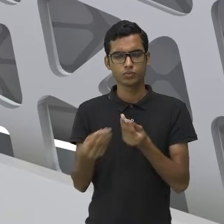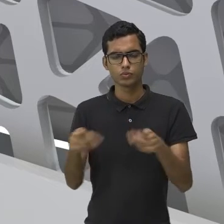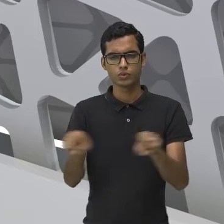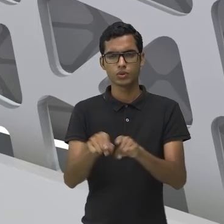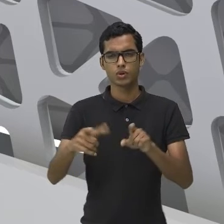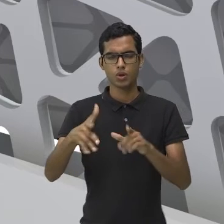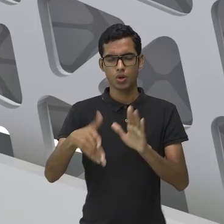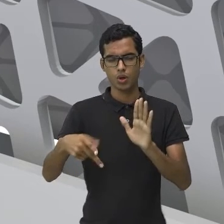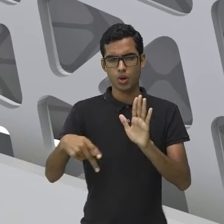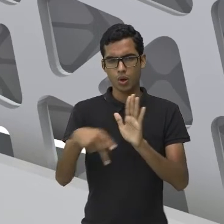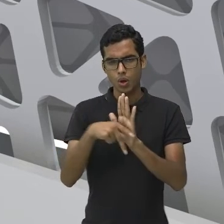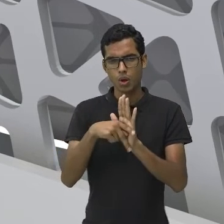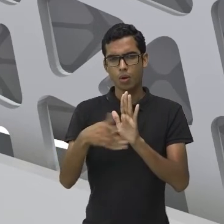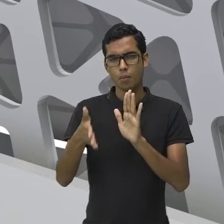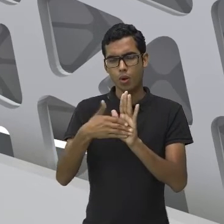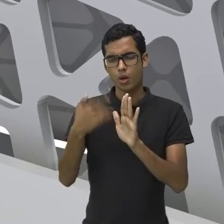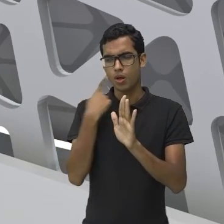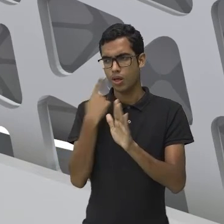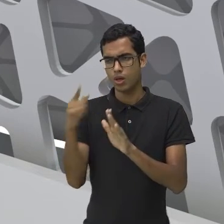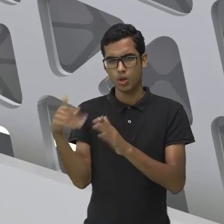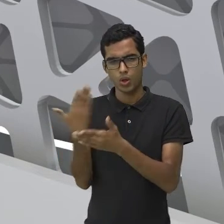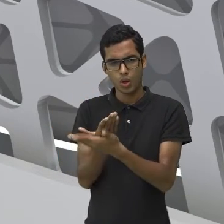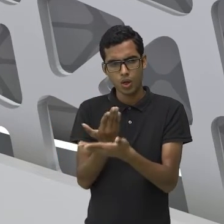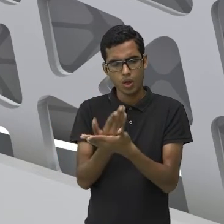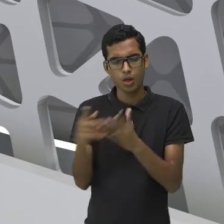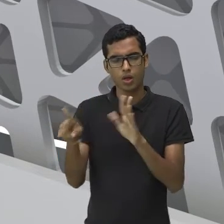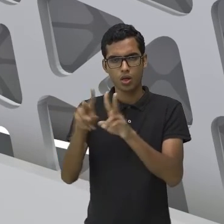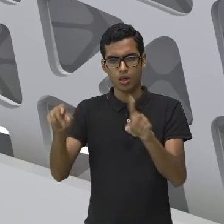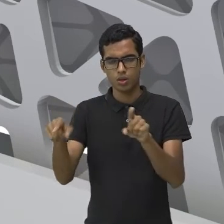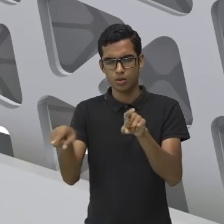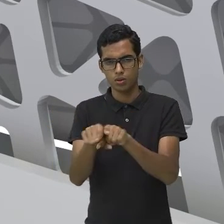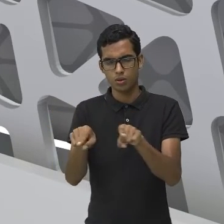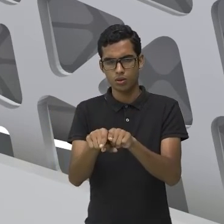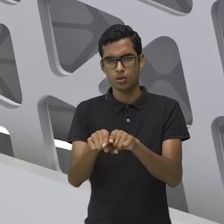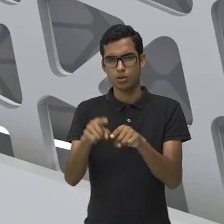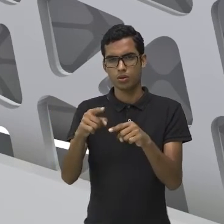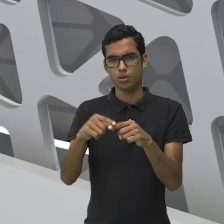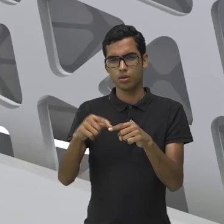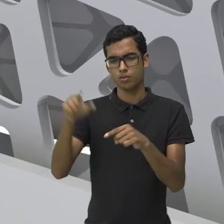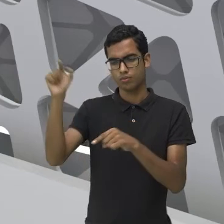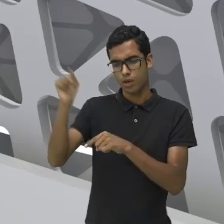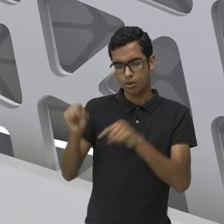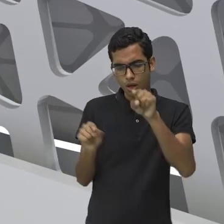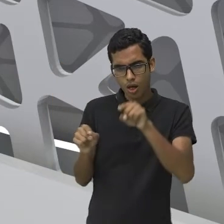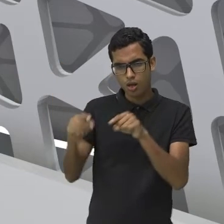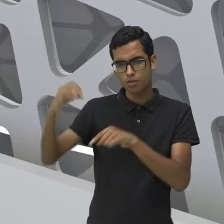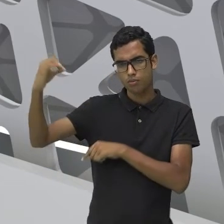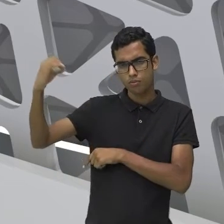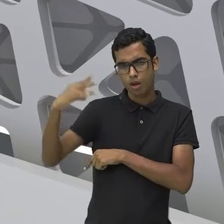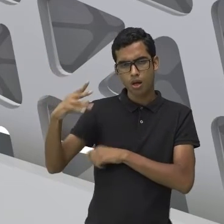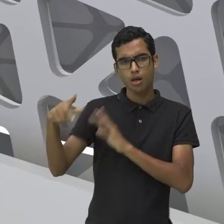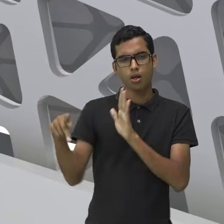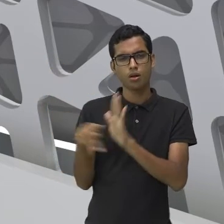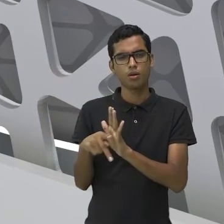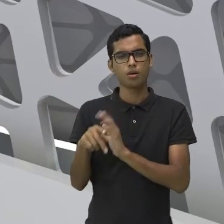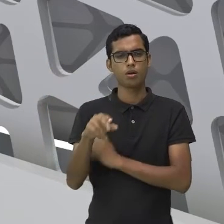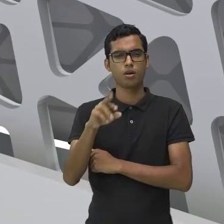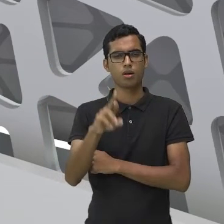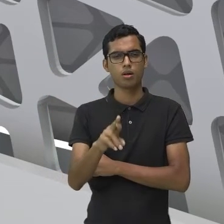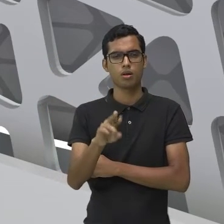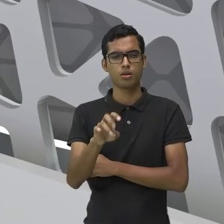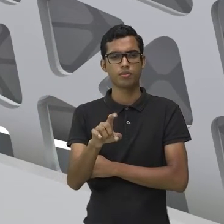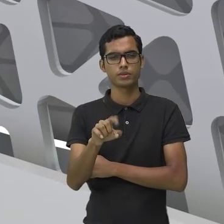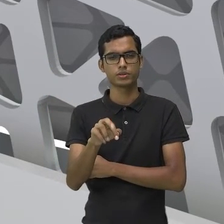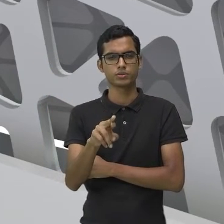aquela propriedade que nós vimos dos raios, né, dos feixes luminosos, da luz, que é a propriedade da reversibilidade dos